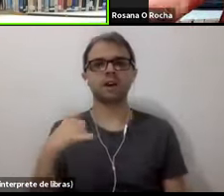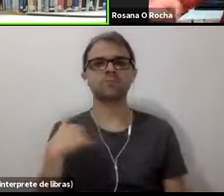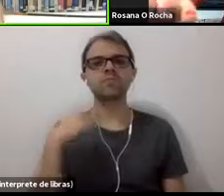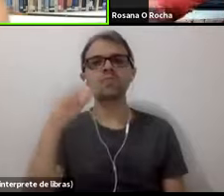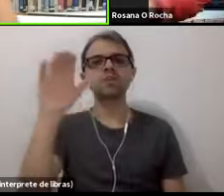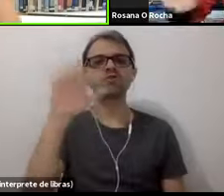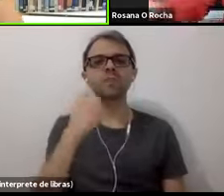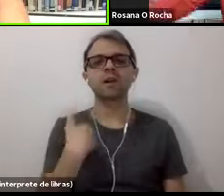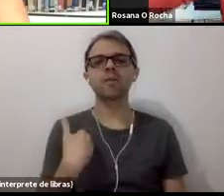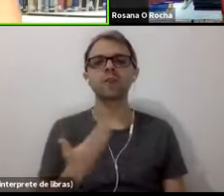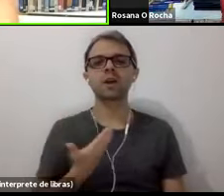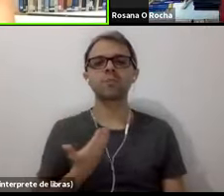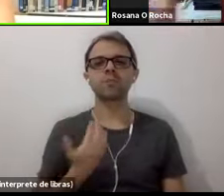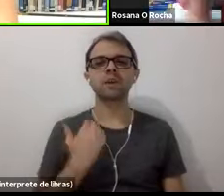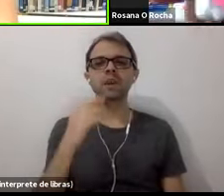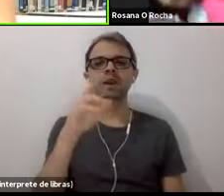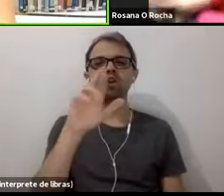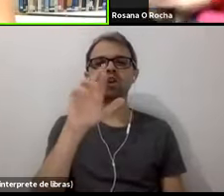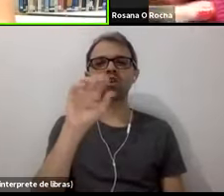Aqui,